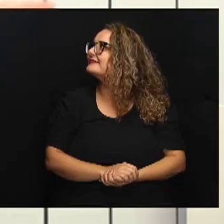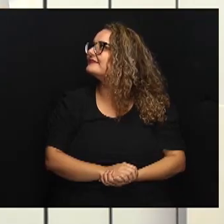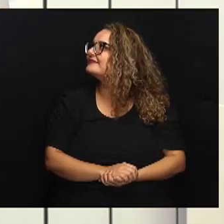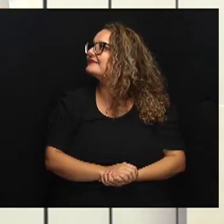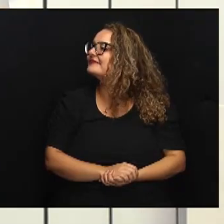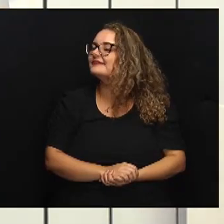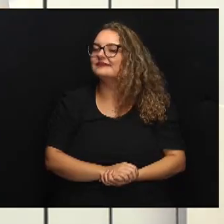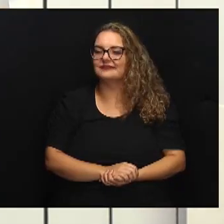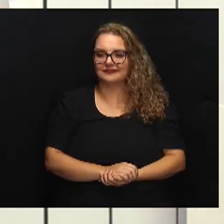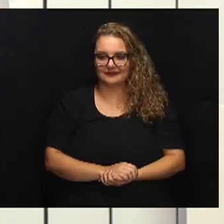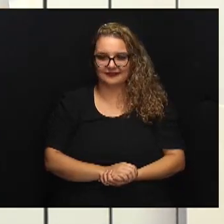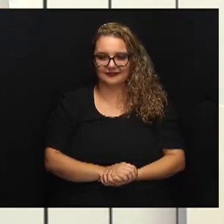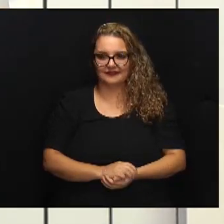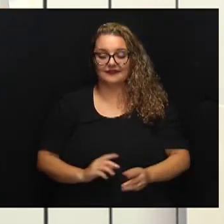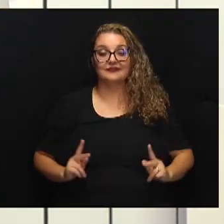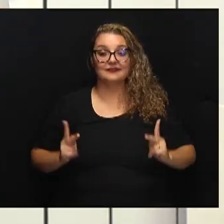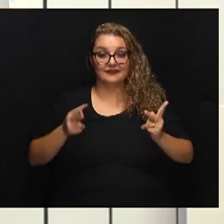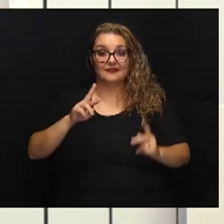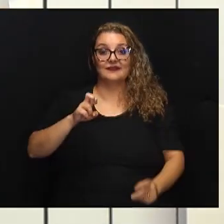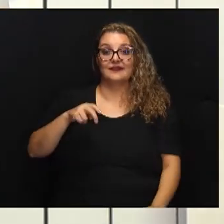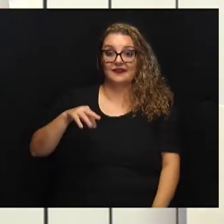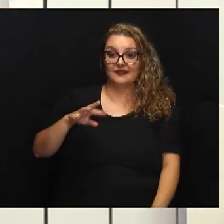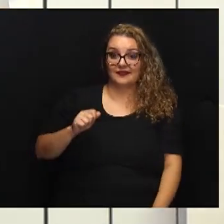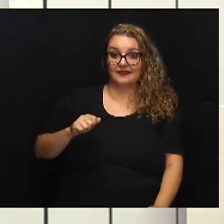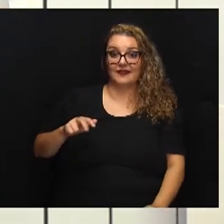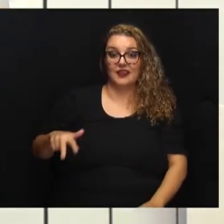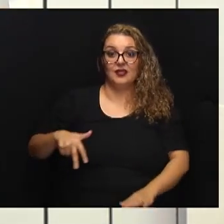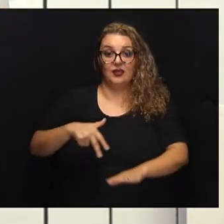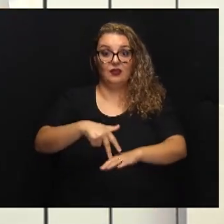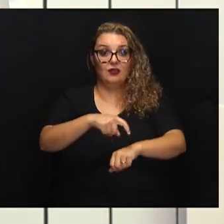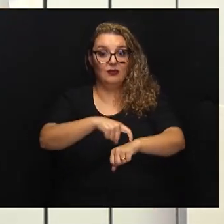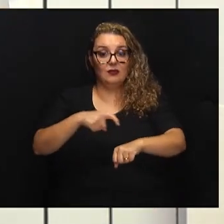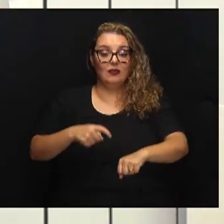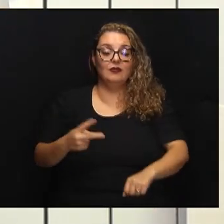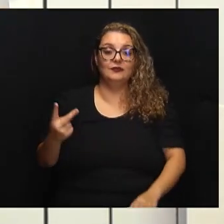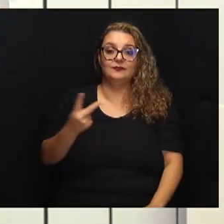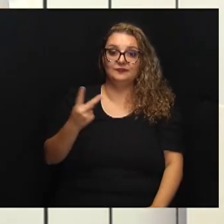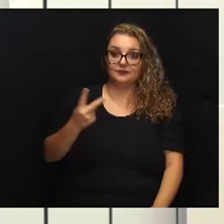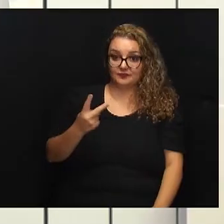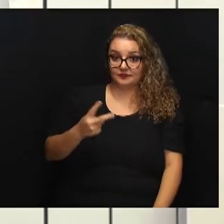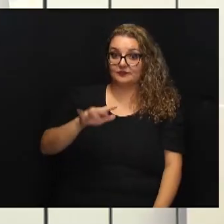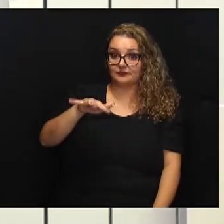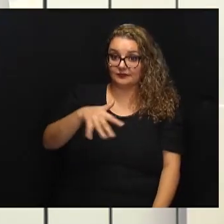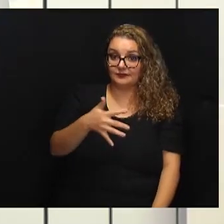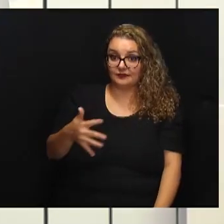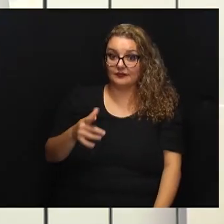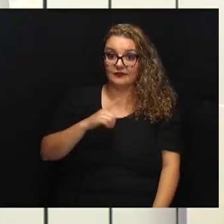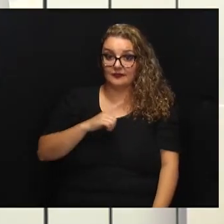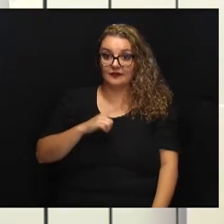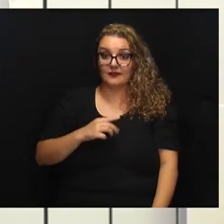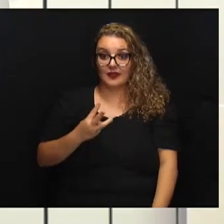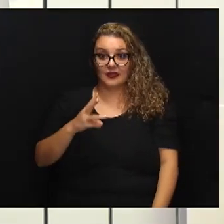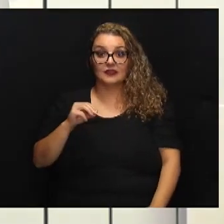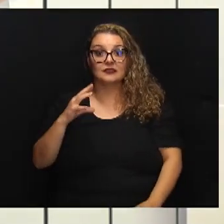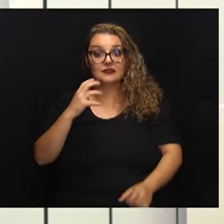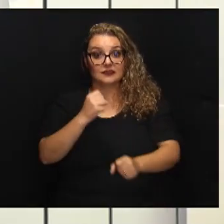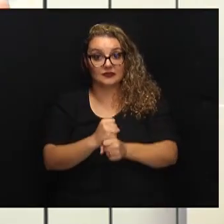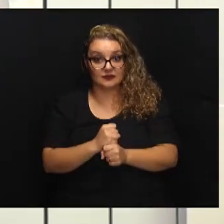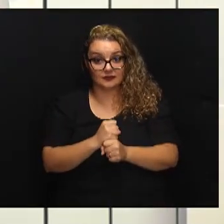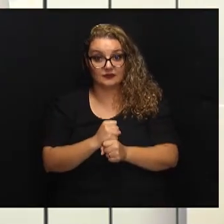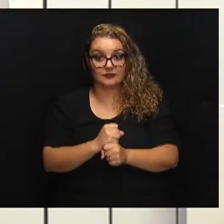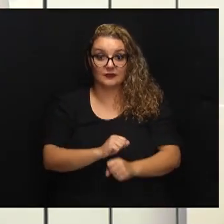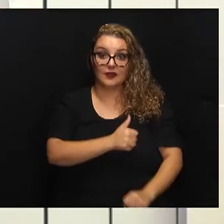Com a vitória, o Renata assumiu momentaneamente a segunda colocação. Tem agora 30 pontos,